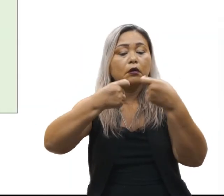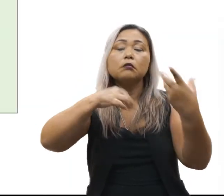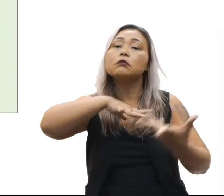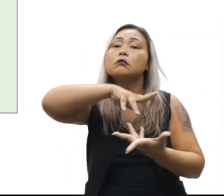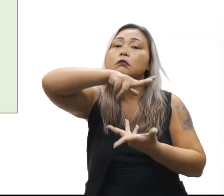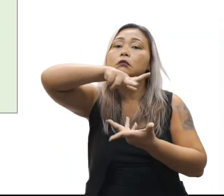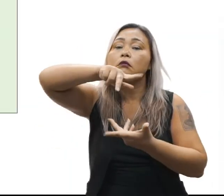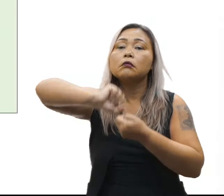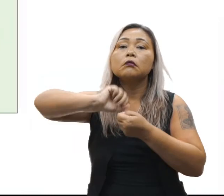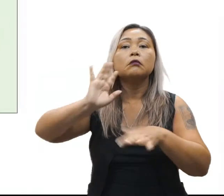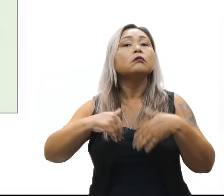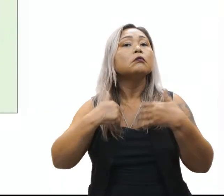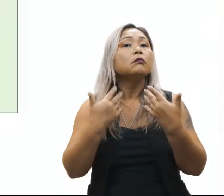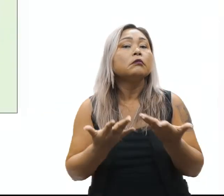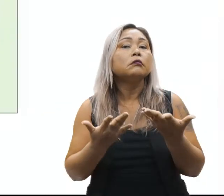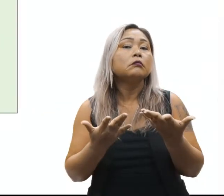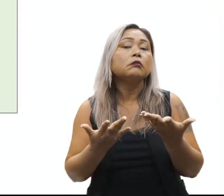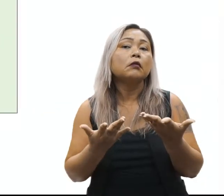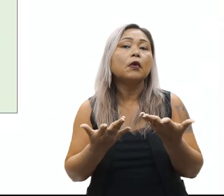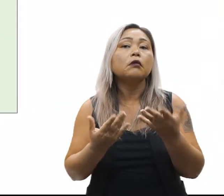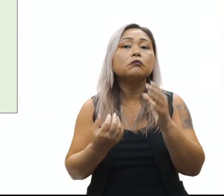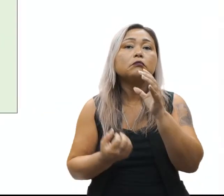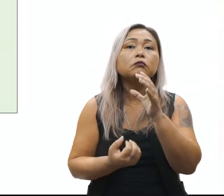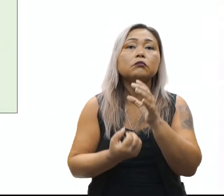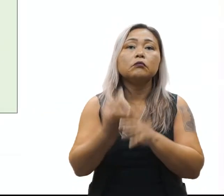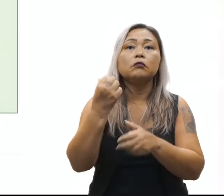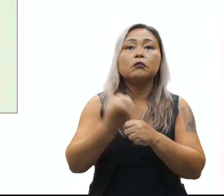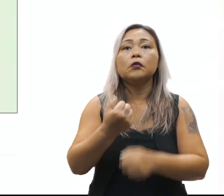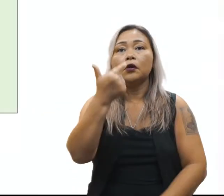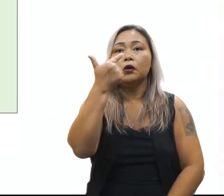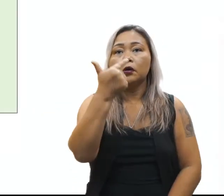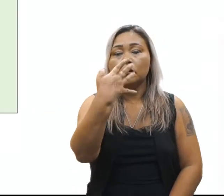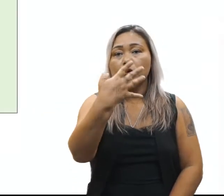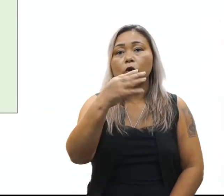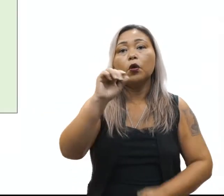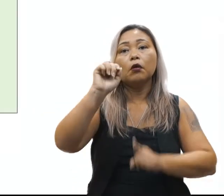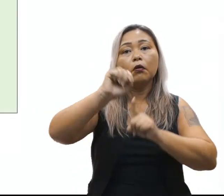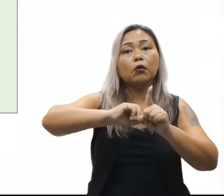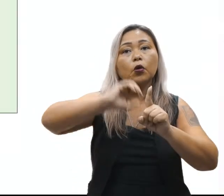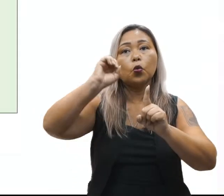Mundial. E aí ela foi fundada em 24 de outubro de